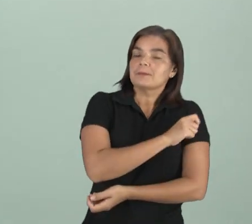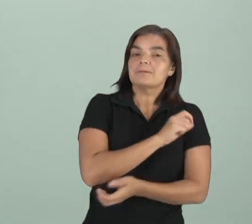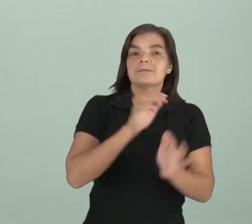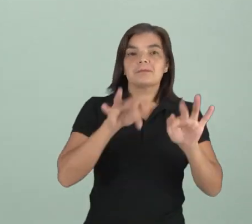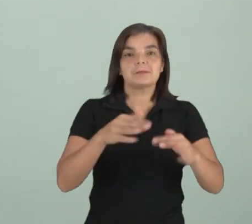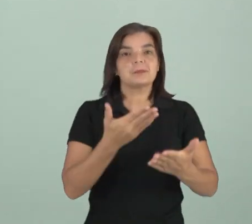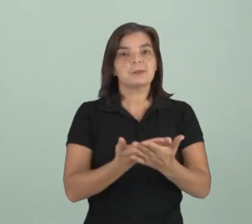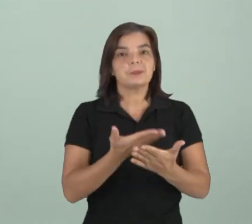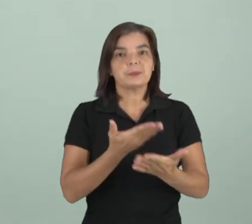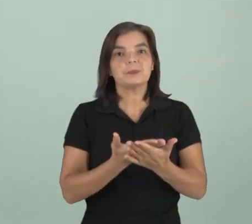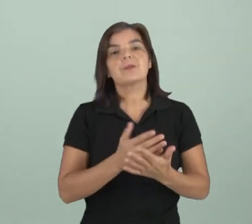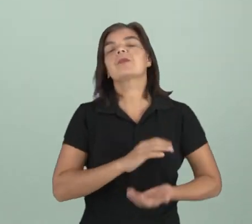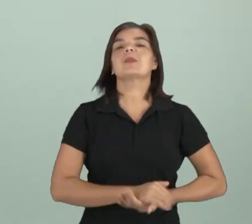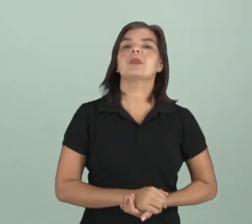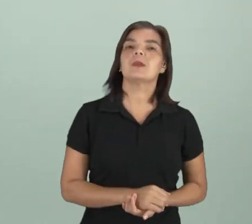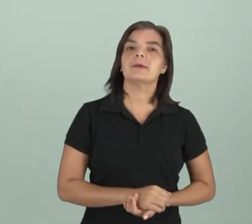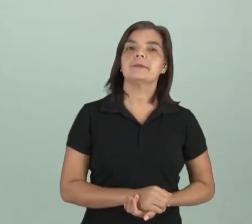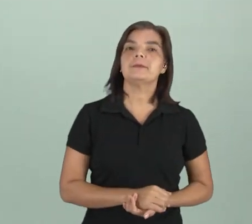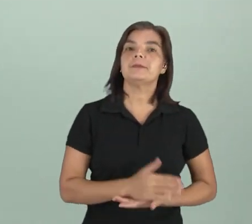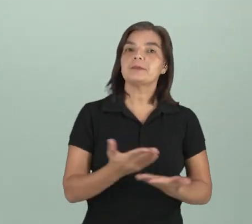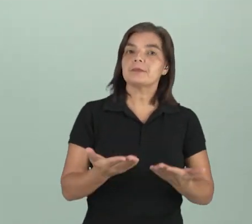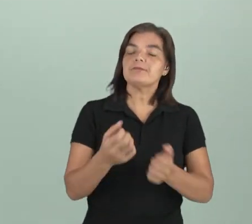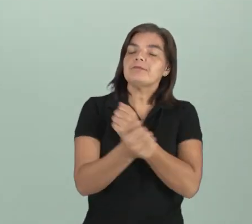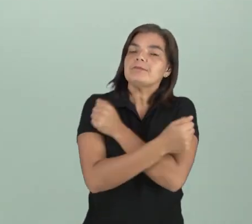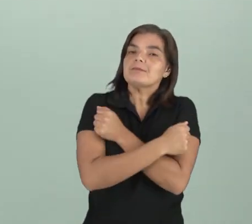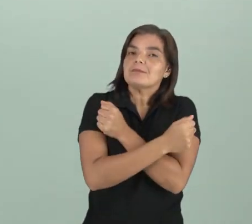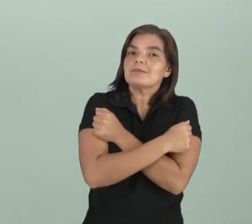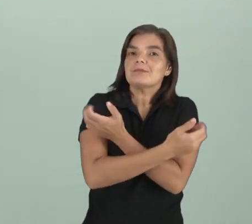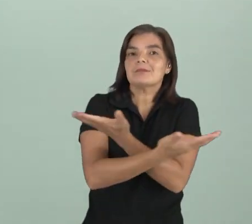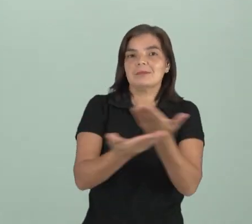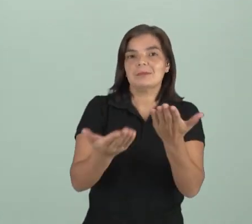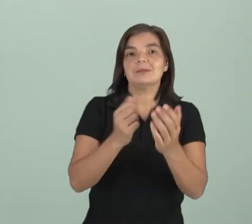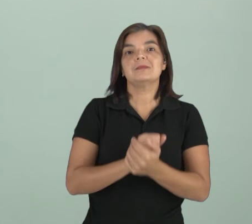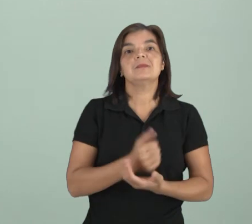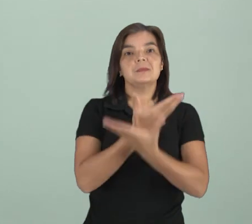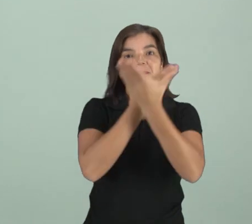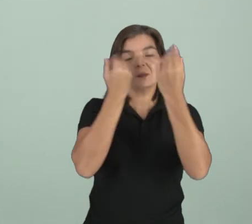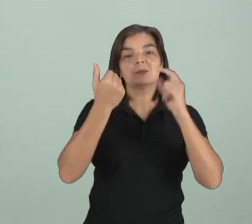estou finalizando esta videoaula. O meu forte abraço a todos